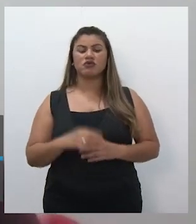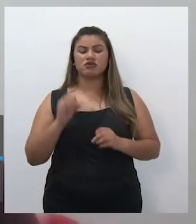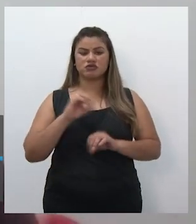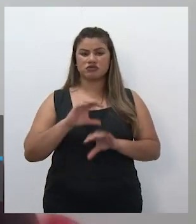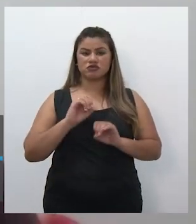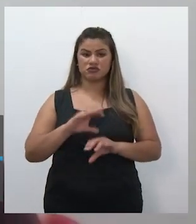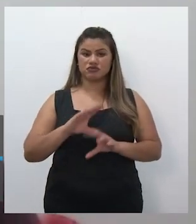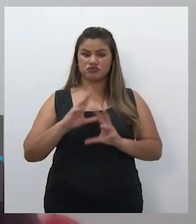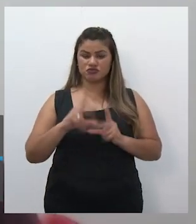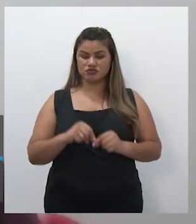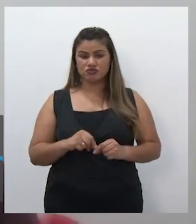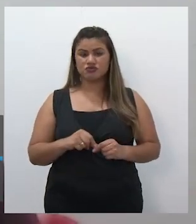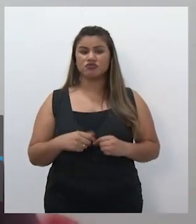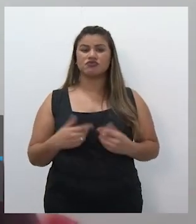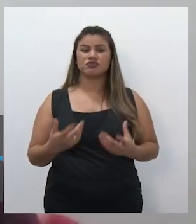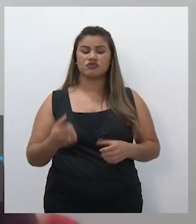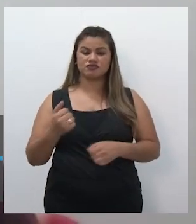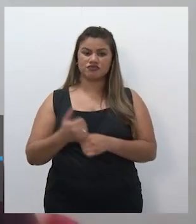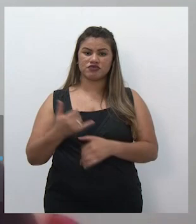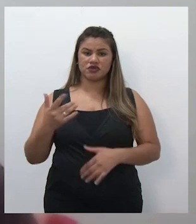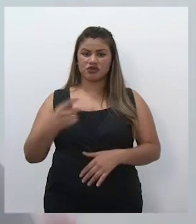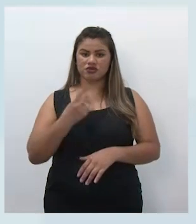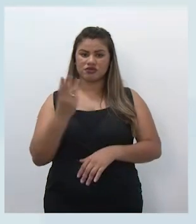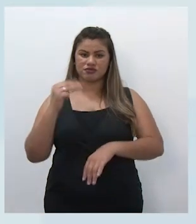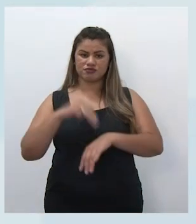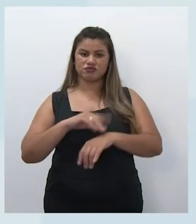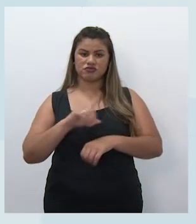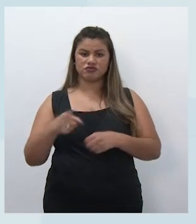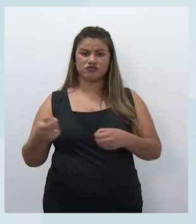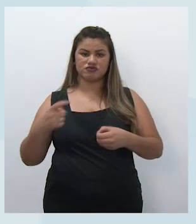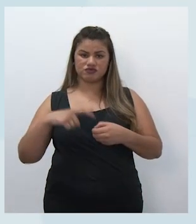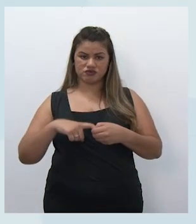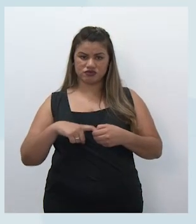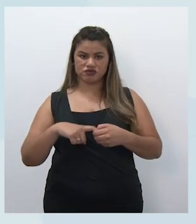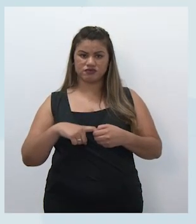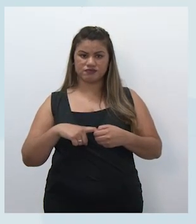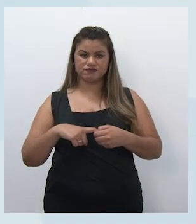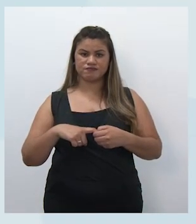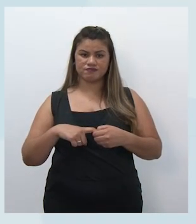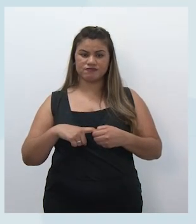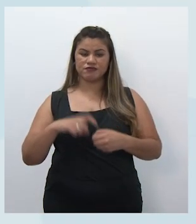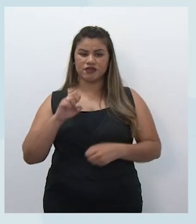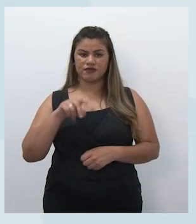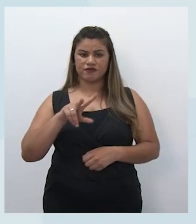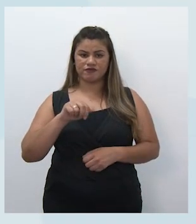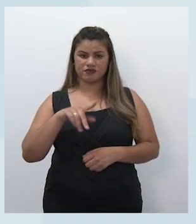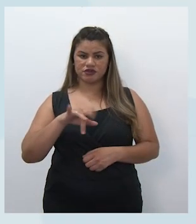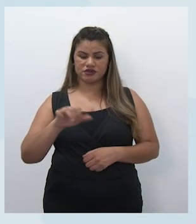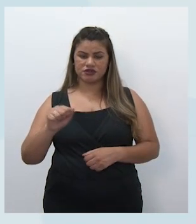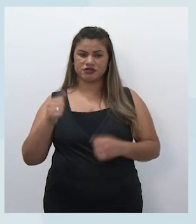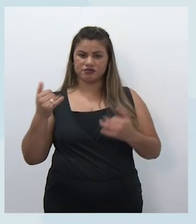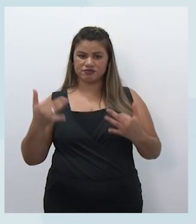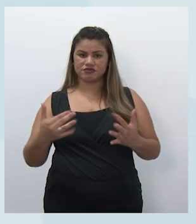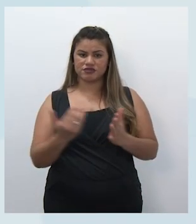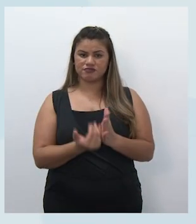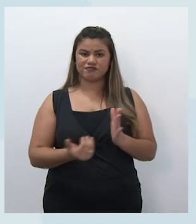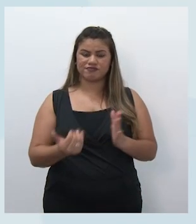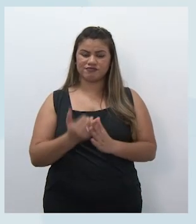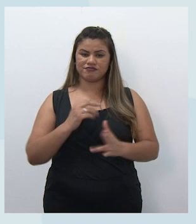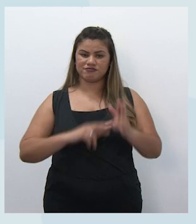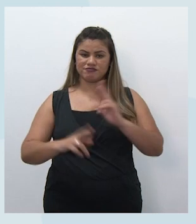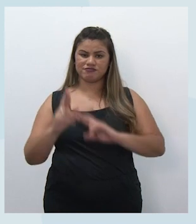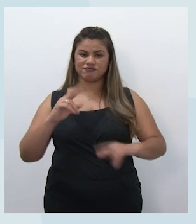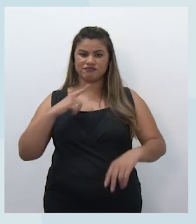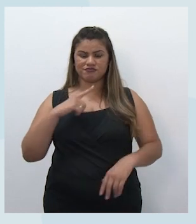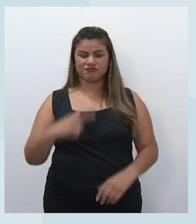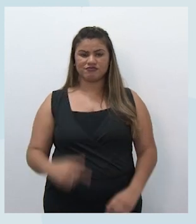gente vai deixar esse chat no ar para vocês responderem, 3 minutinhos, aí a gente volta com a Evânia, que vai comentar algumas respostas que vocês